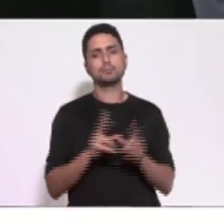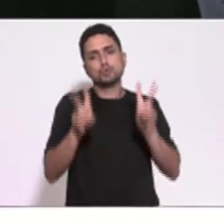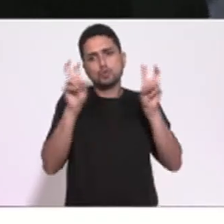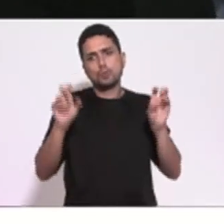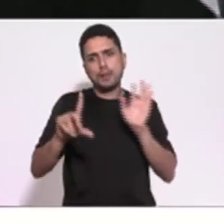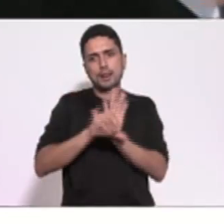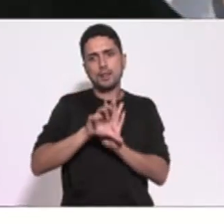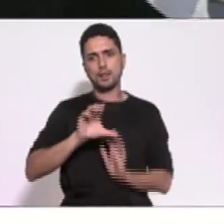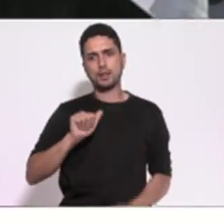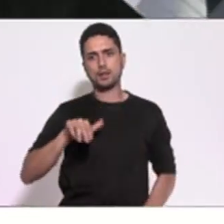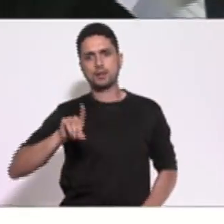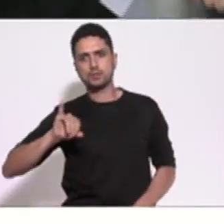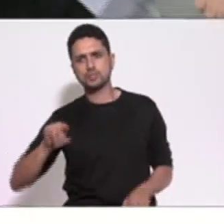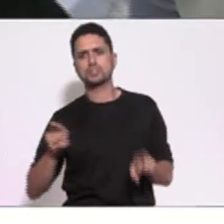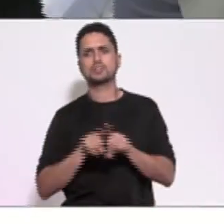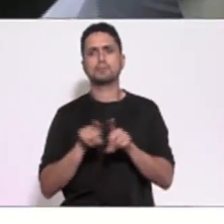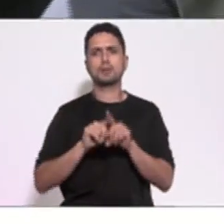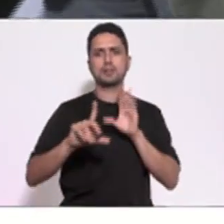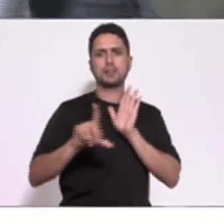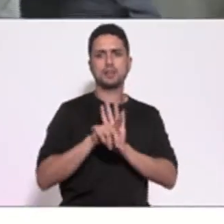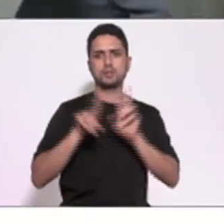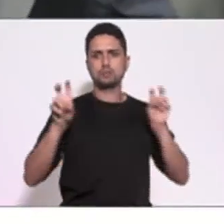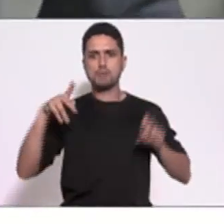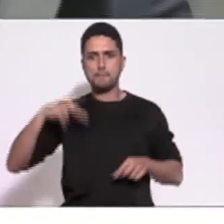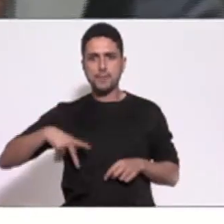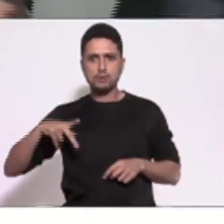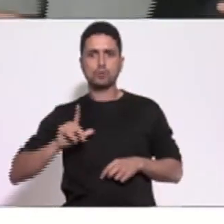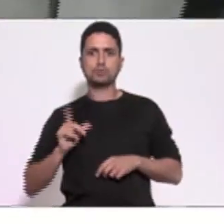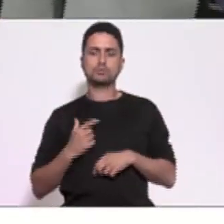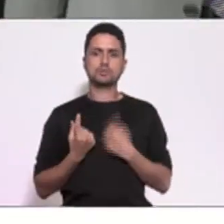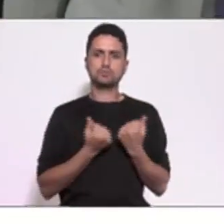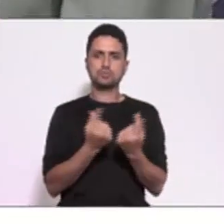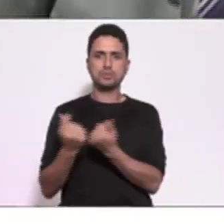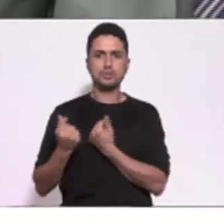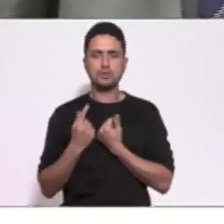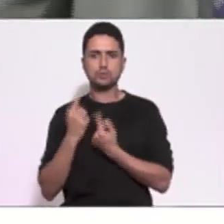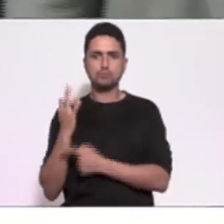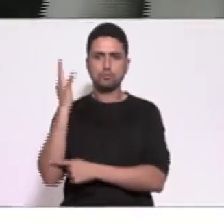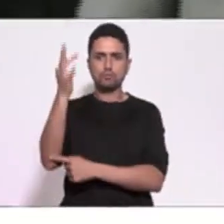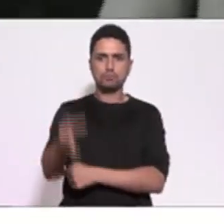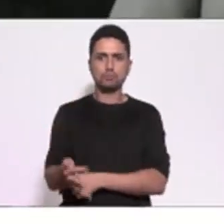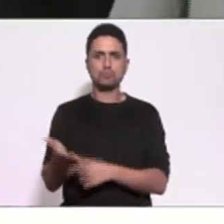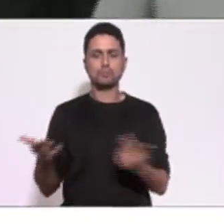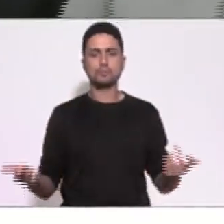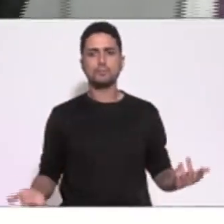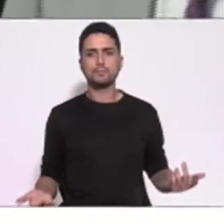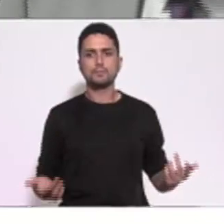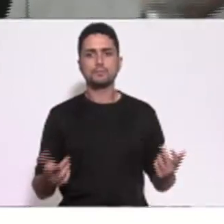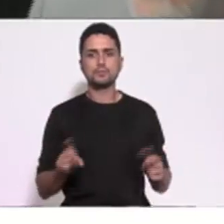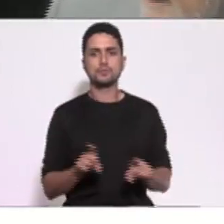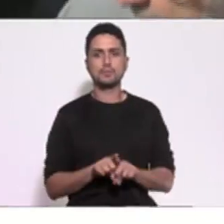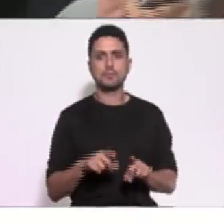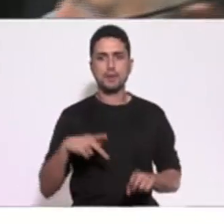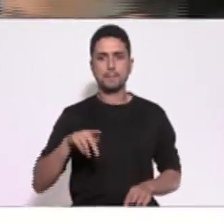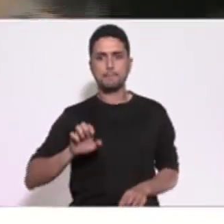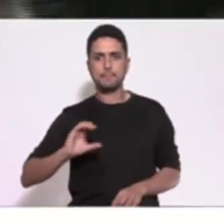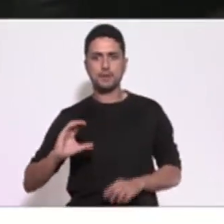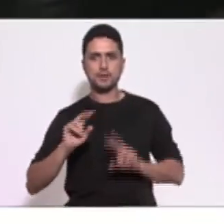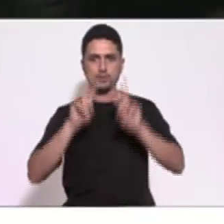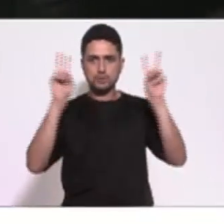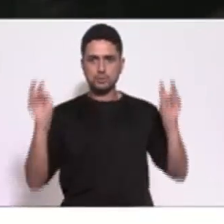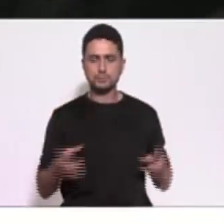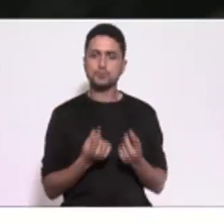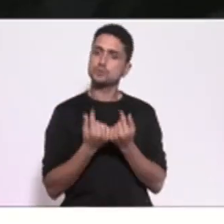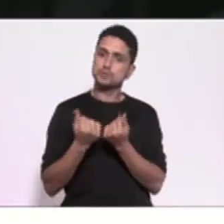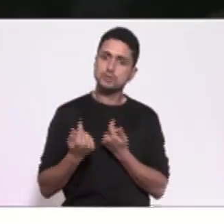essa lei que taxa o petróleo no destino e não na origem, me refiro a diversas questões, a PEC da reparação, que deveria ser algo a